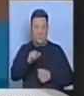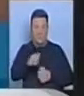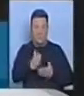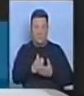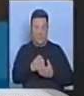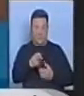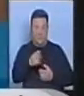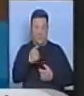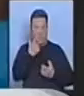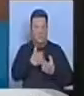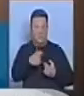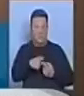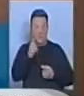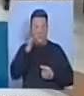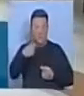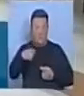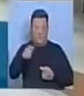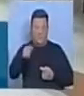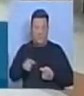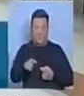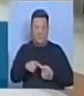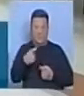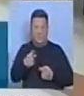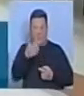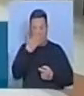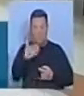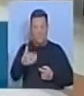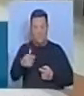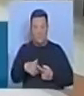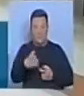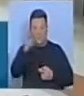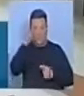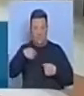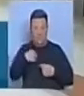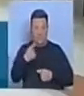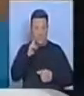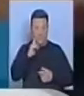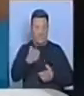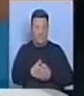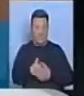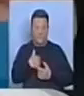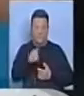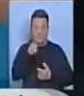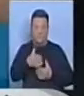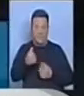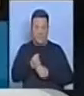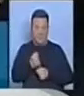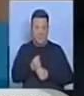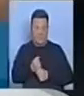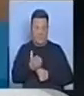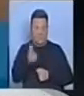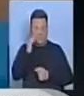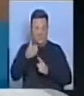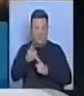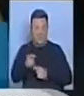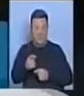dos quais se destaca a futura presidente, que terá pela frente desafios importantes. Estamos cada vez a trabalhar mais nesse